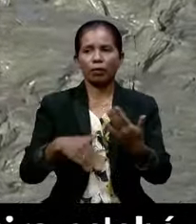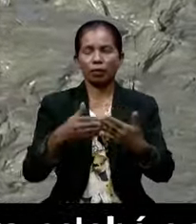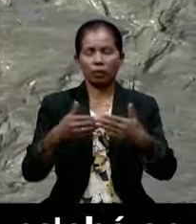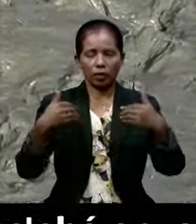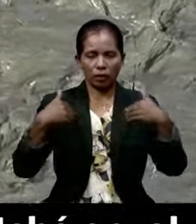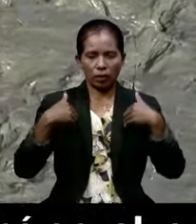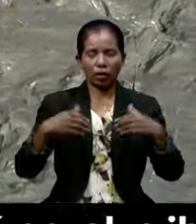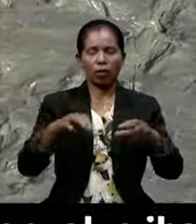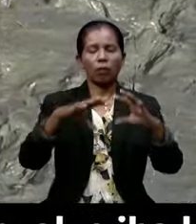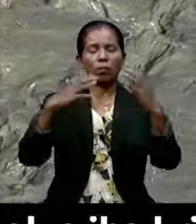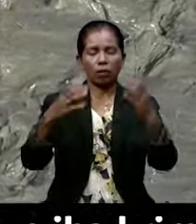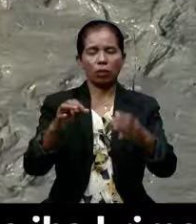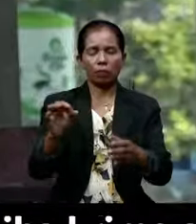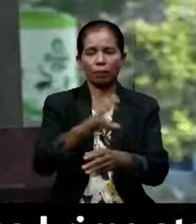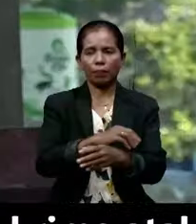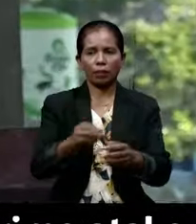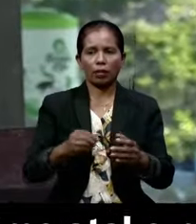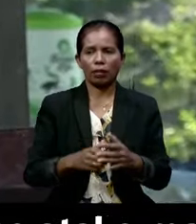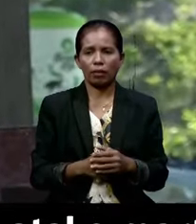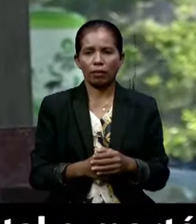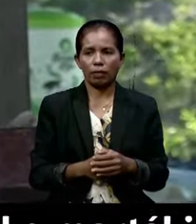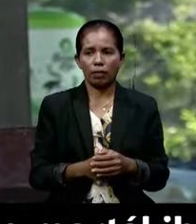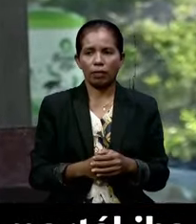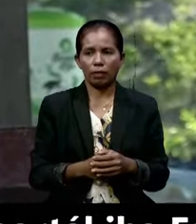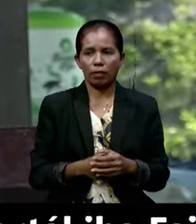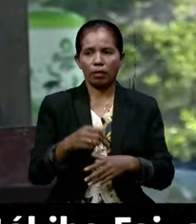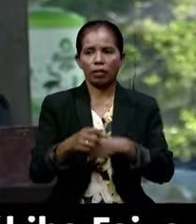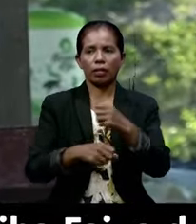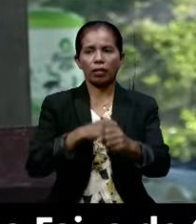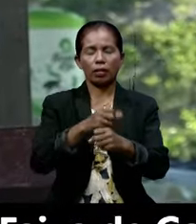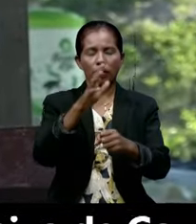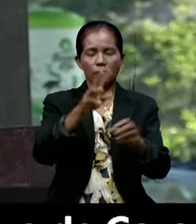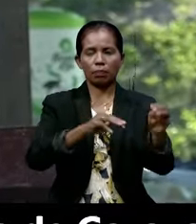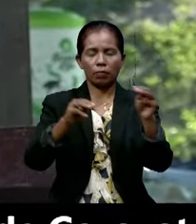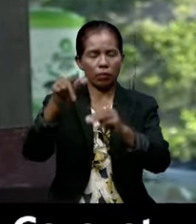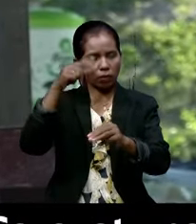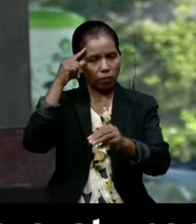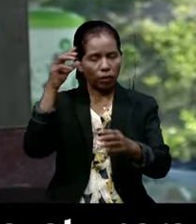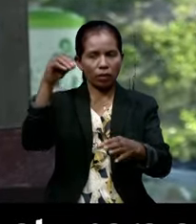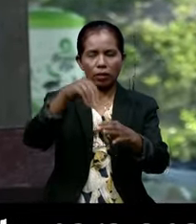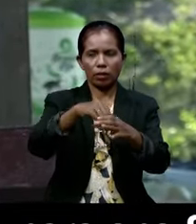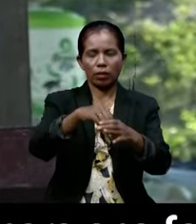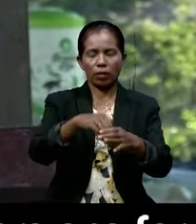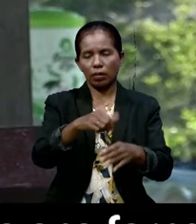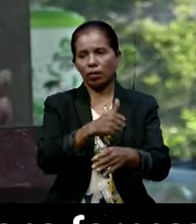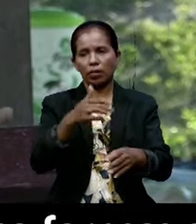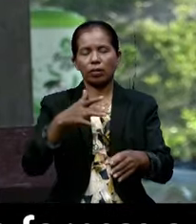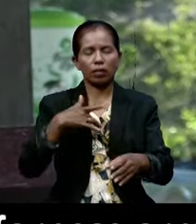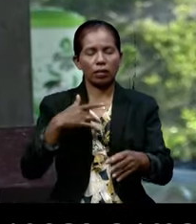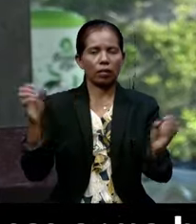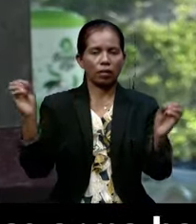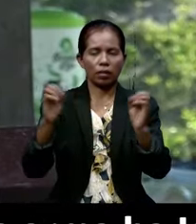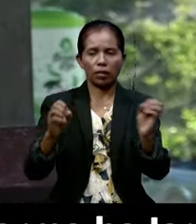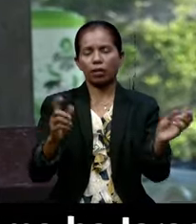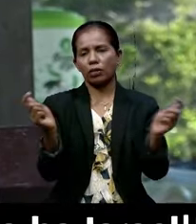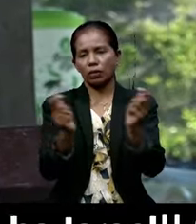publika. Bata temporari deh. Tiga lima muda gubernur, ida katiksa, ida tamafale, obalo sente sere la sere, pois